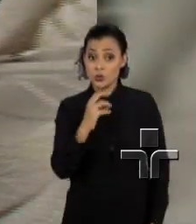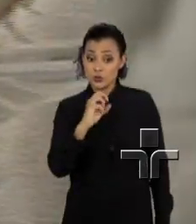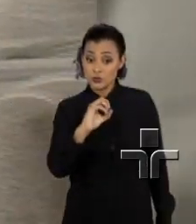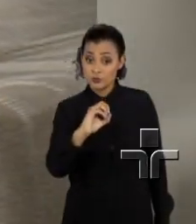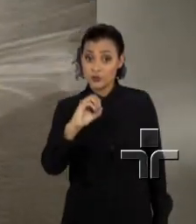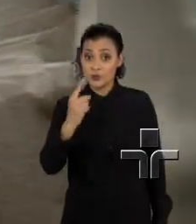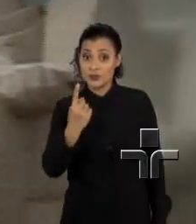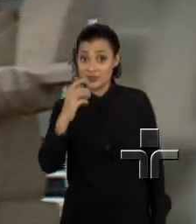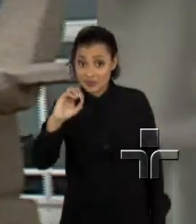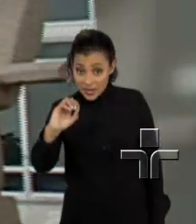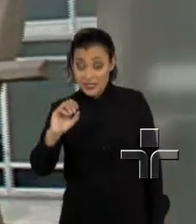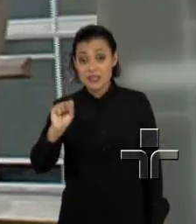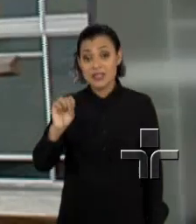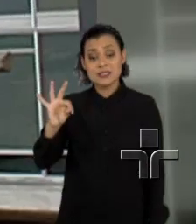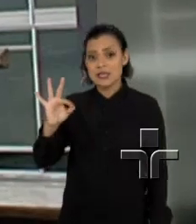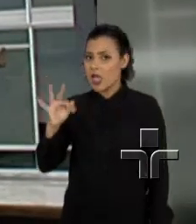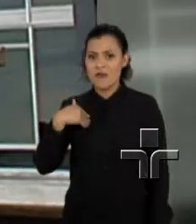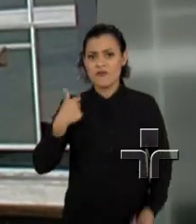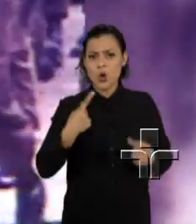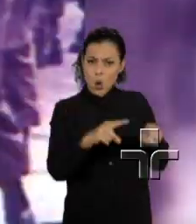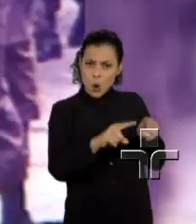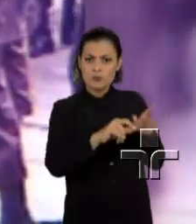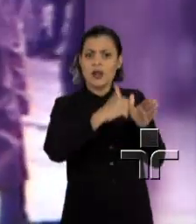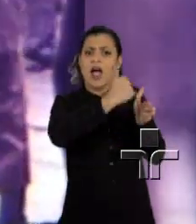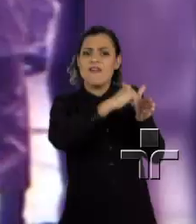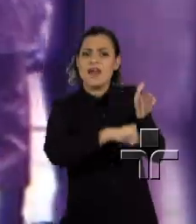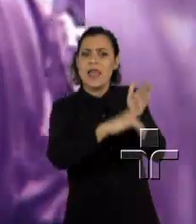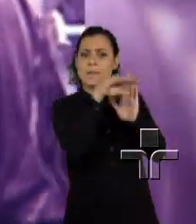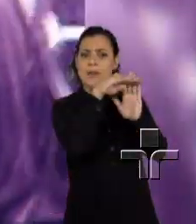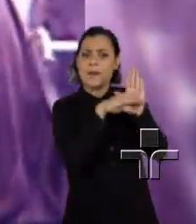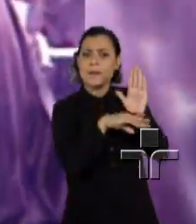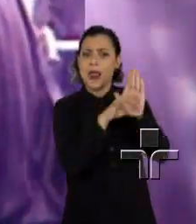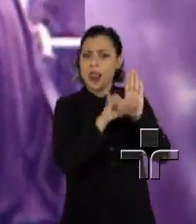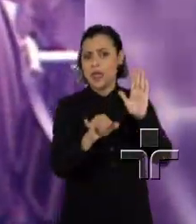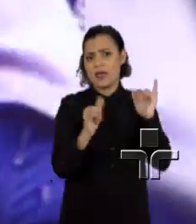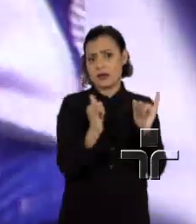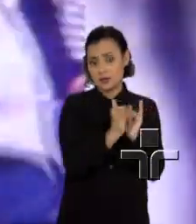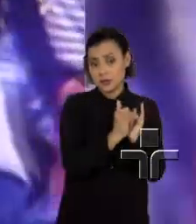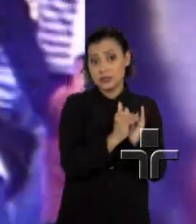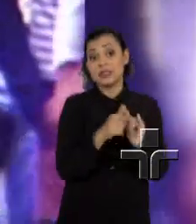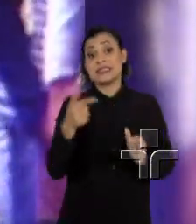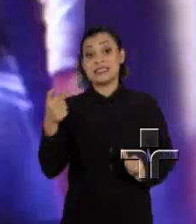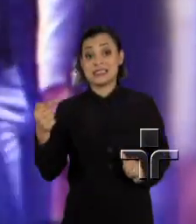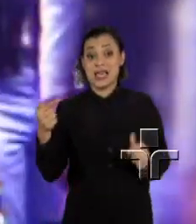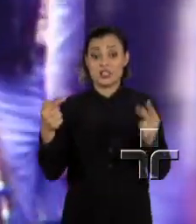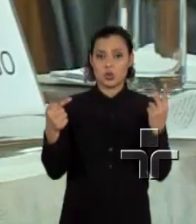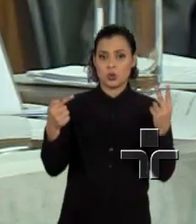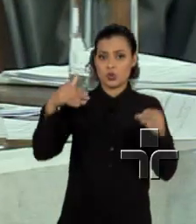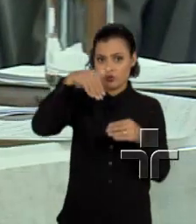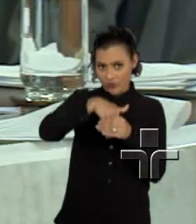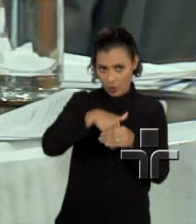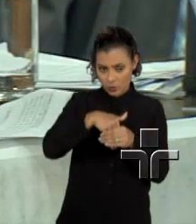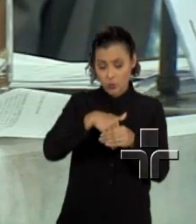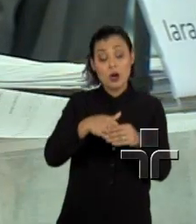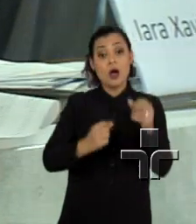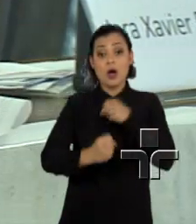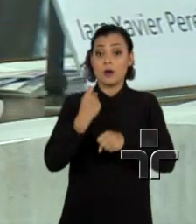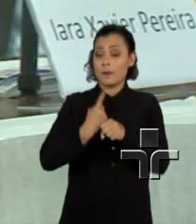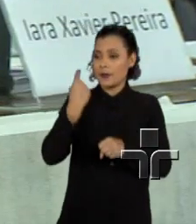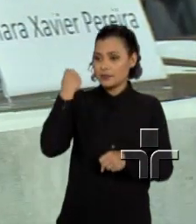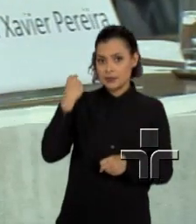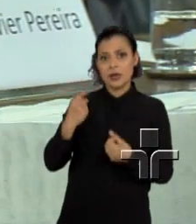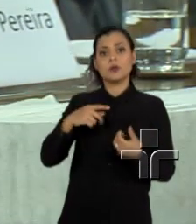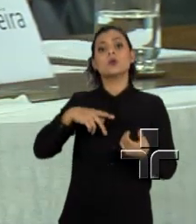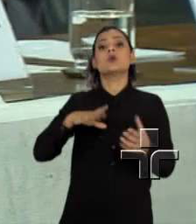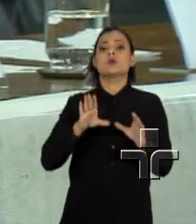o STF foi contra a revisão da lei da anistia, por 7 votos a 2. No ano passado, a Corte